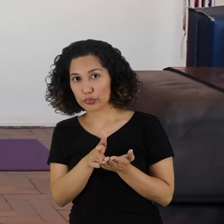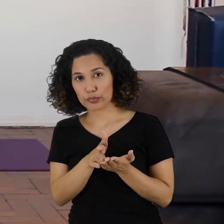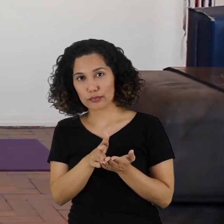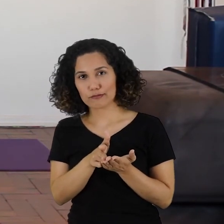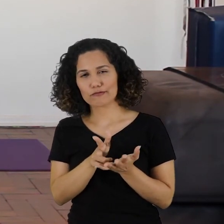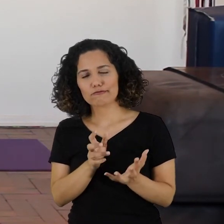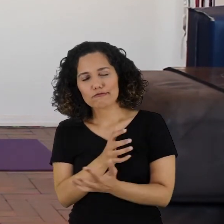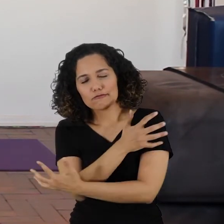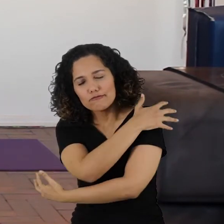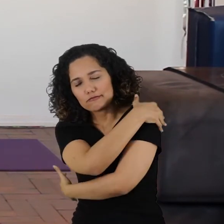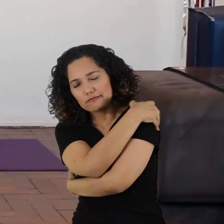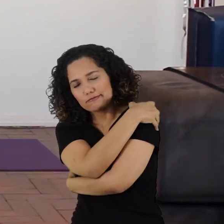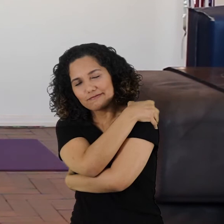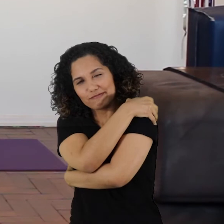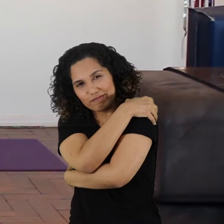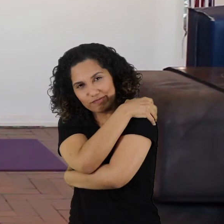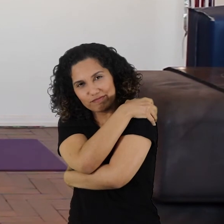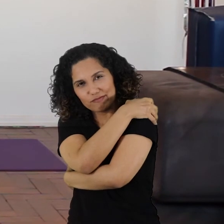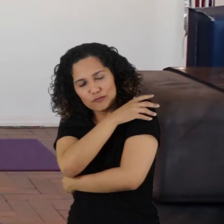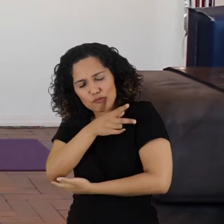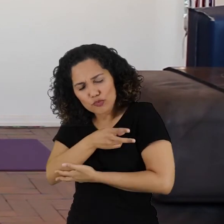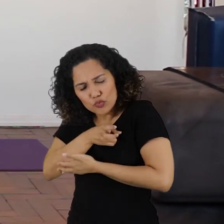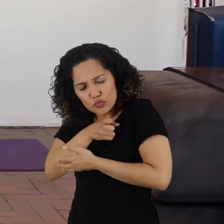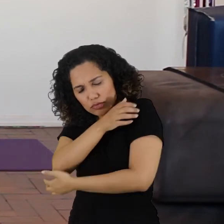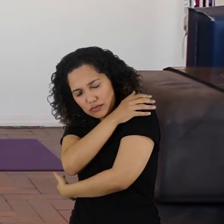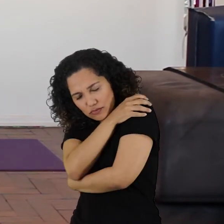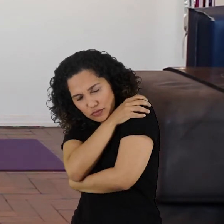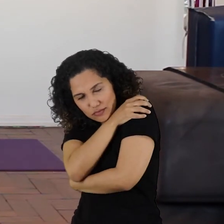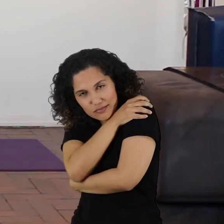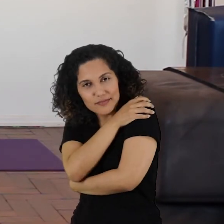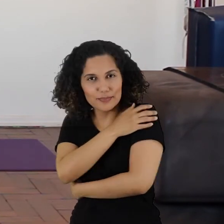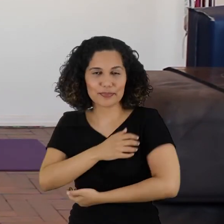Vira de lado e se dá um abraço aí gostoso na posição fetal.